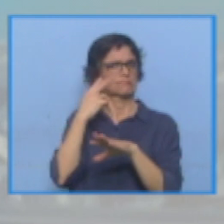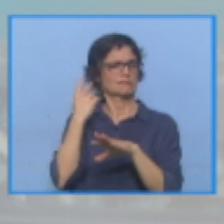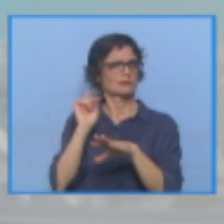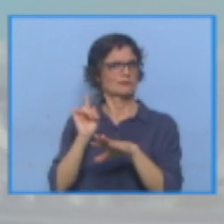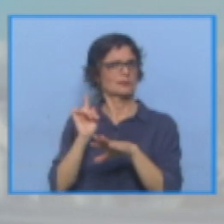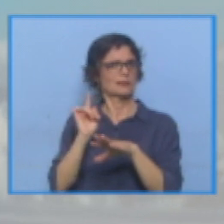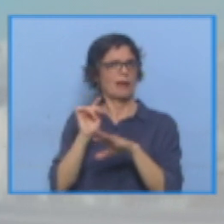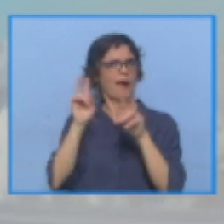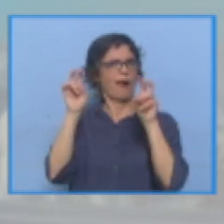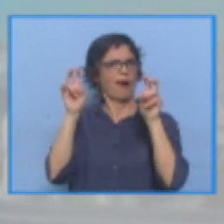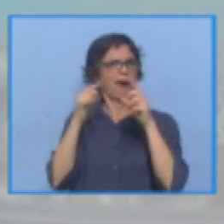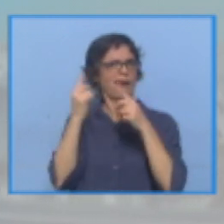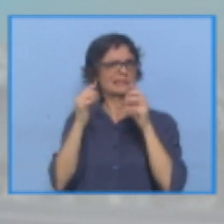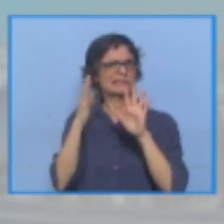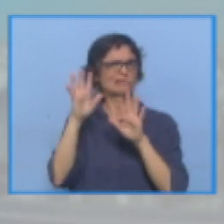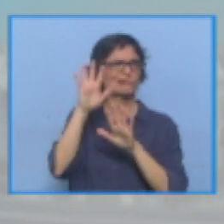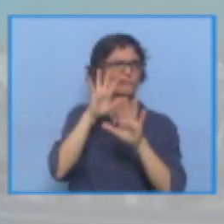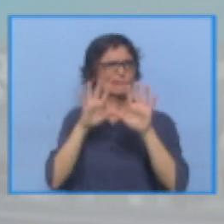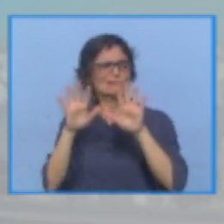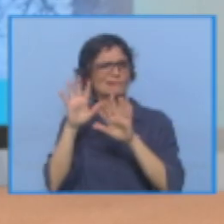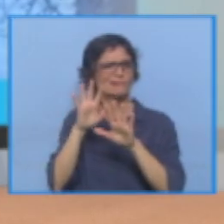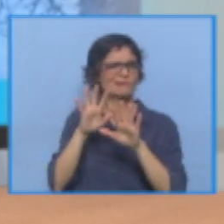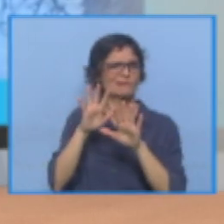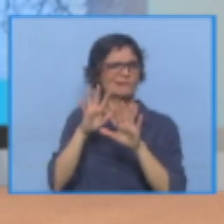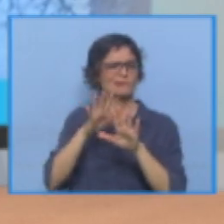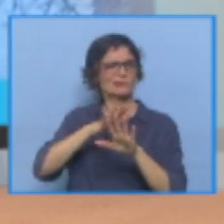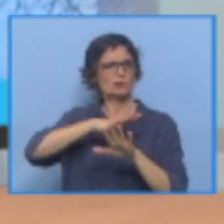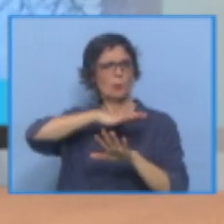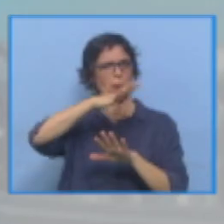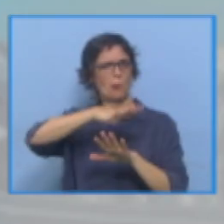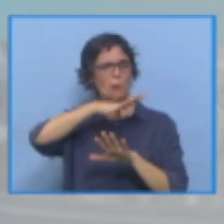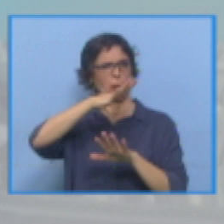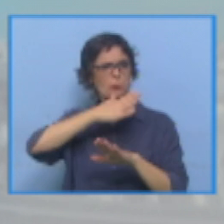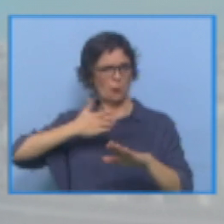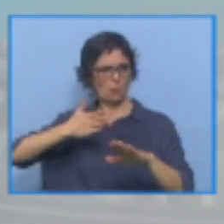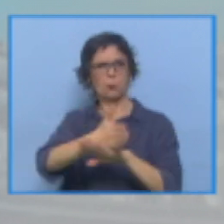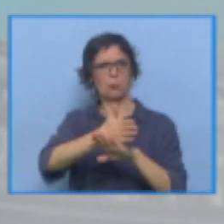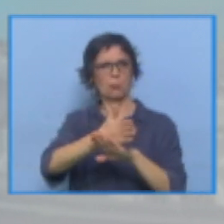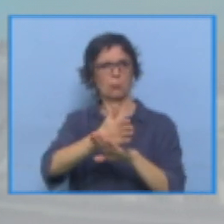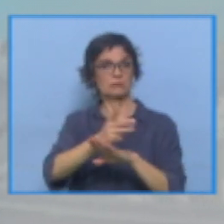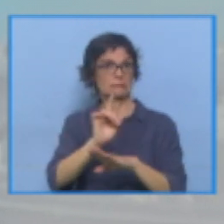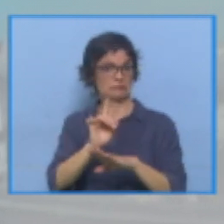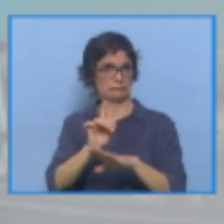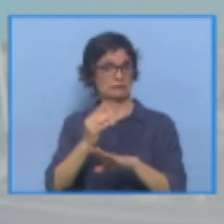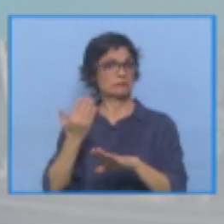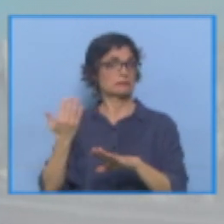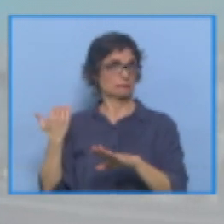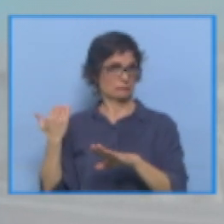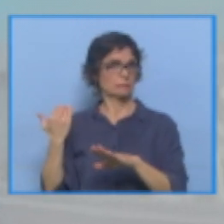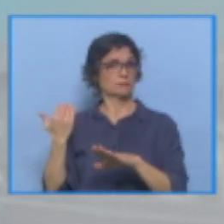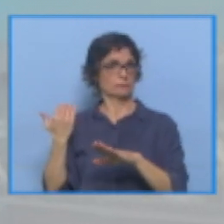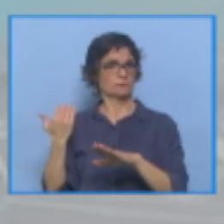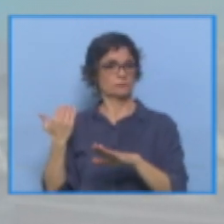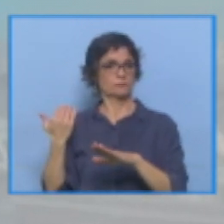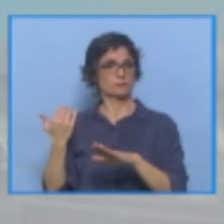as temáticas são mais vagas, não estão no concreto das coisas,